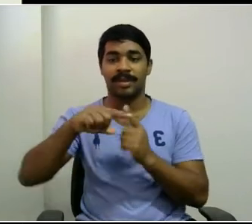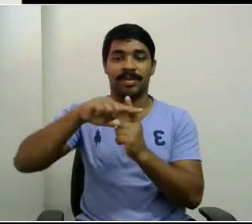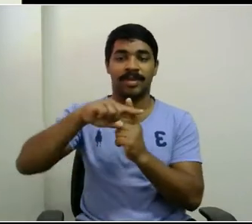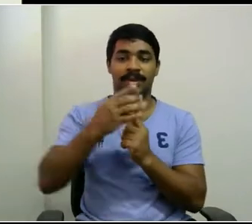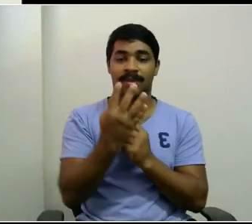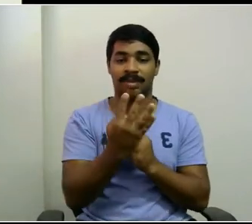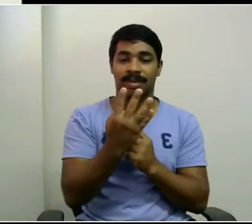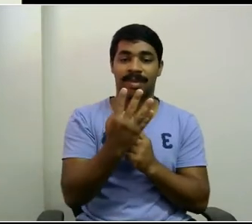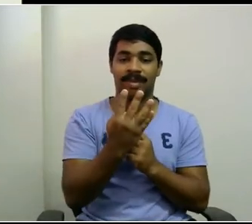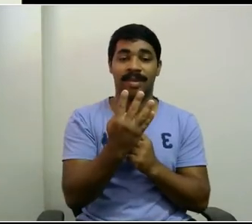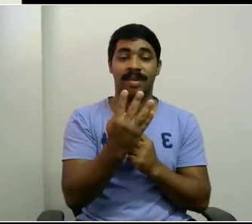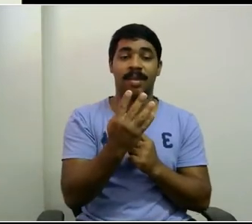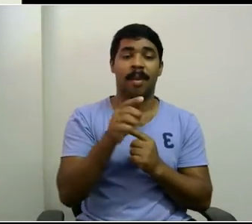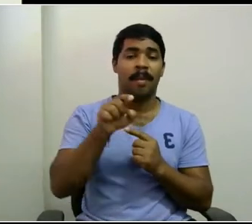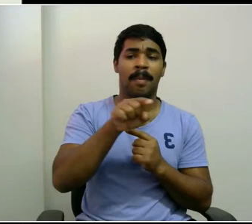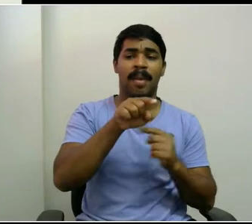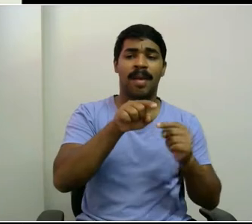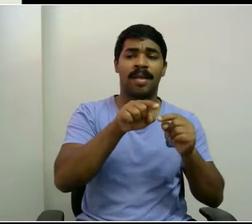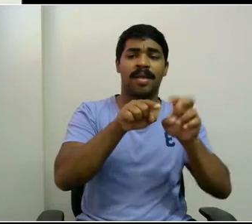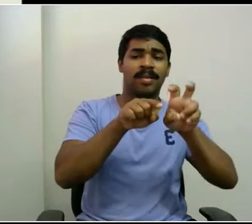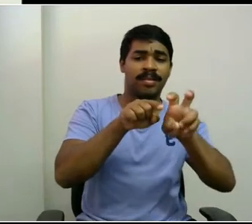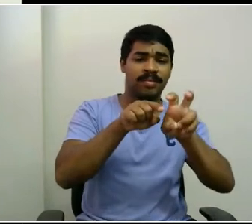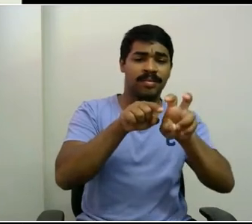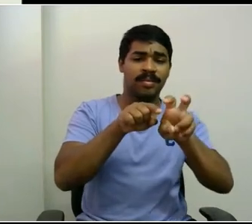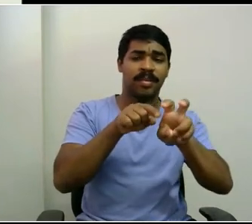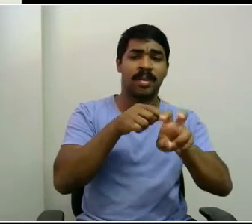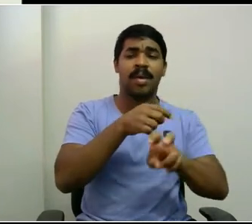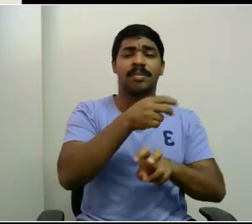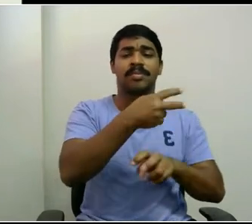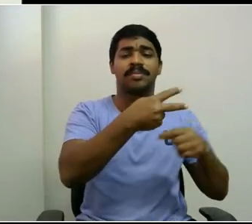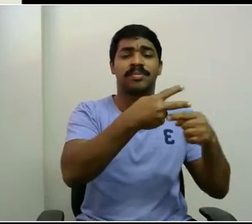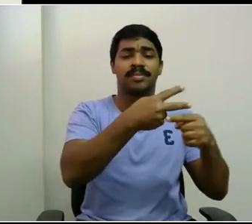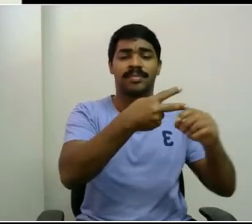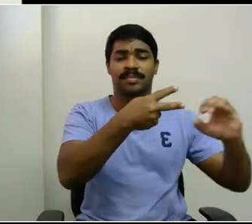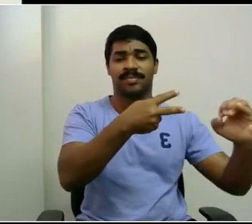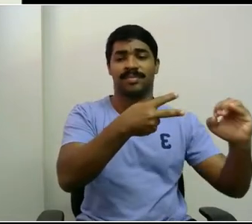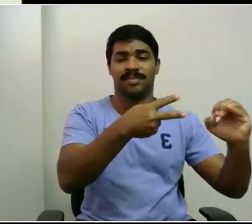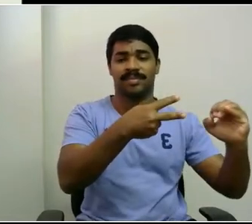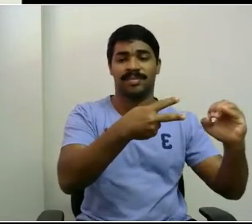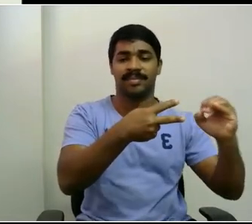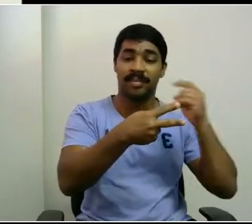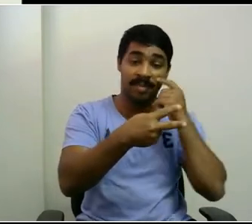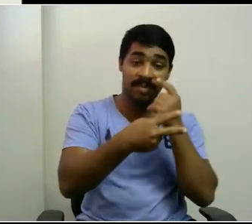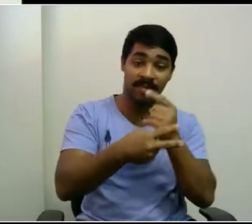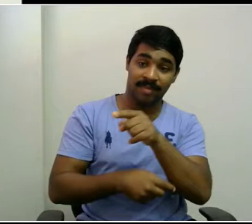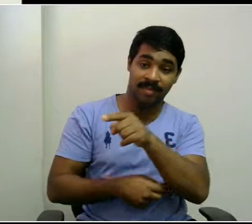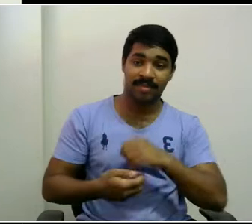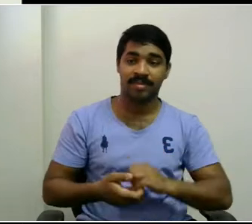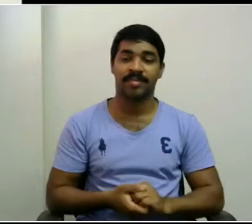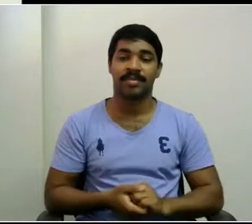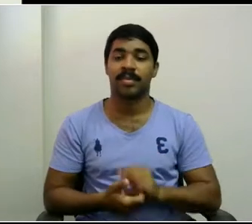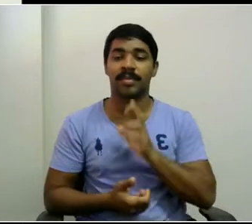Que x, 4 menos 5 é menos 1. Então, menos 1 é menor ou igual a